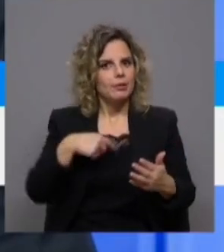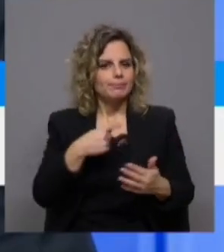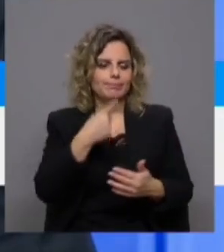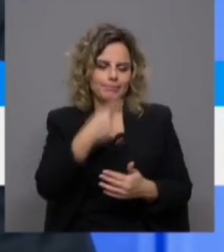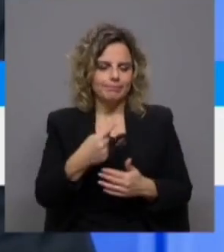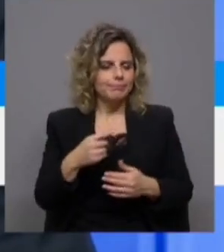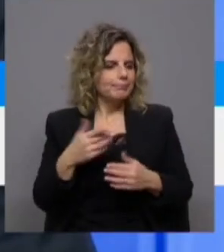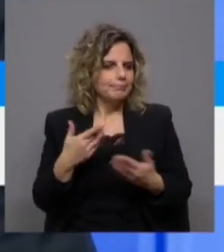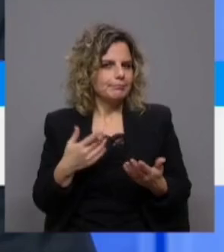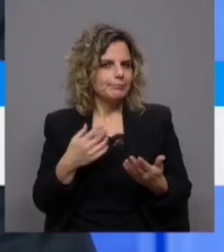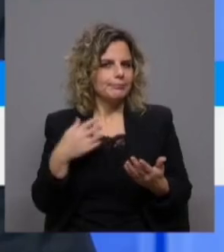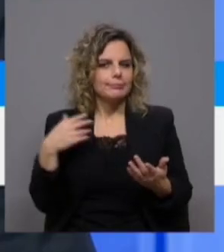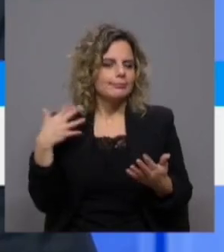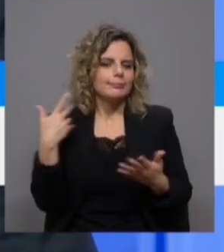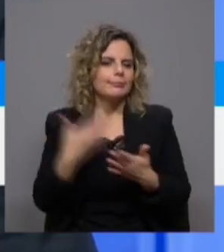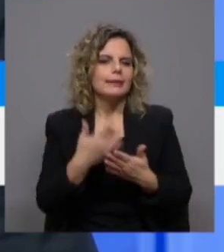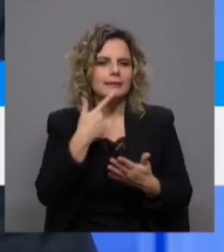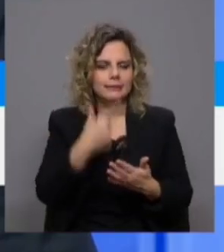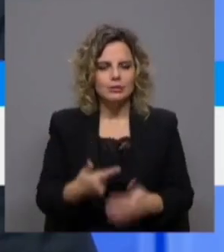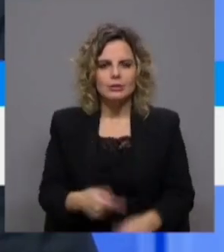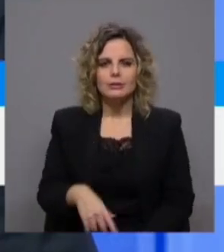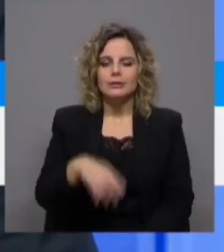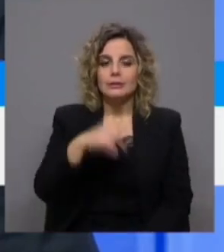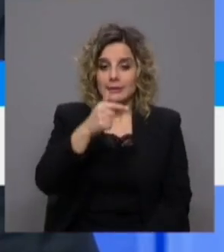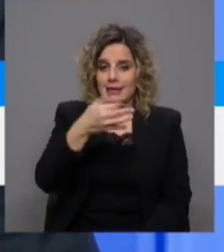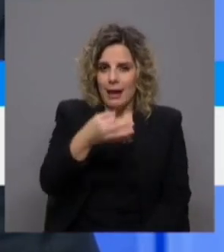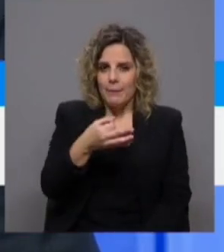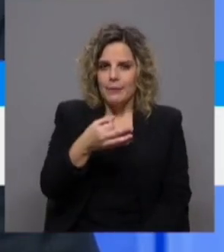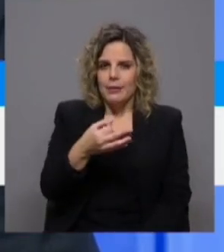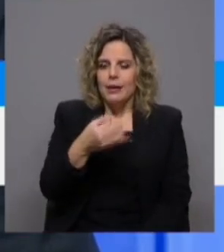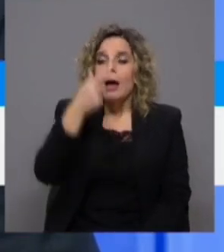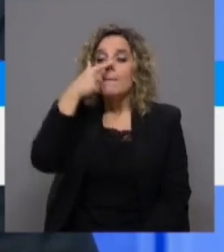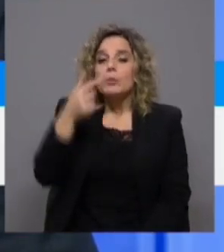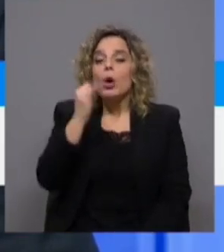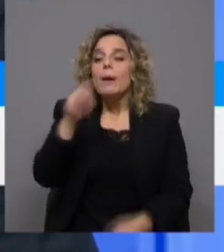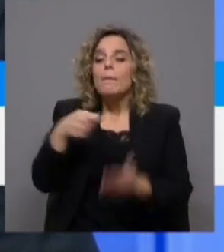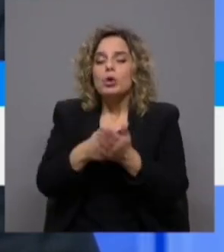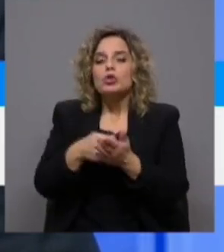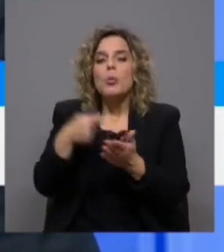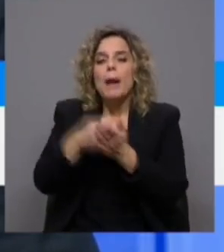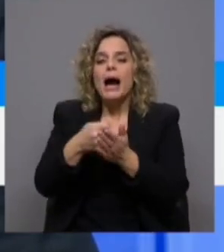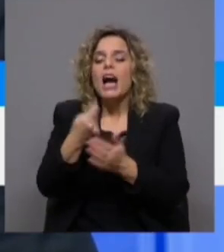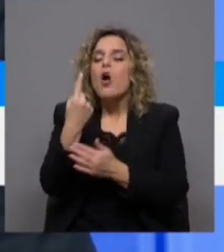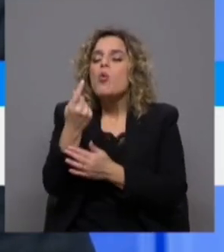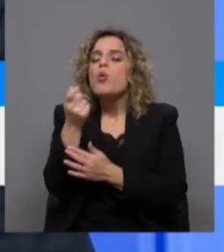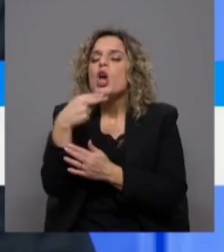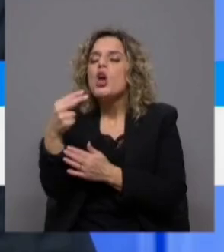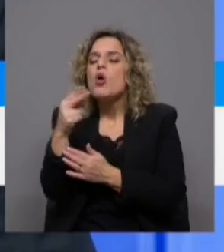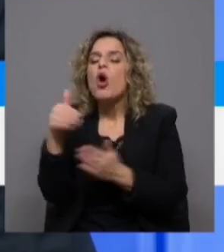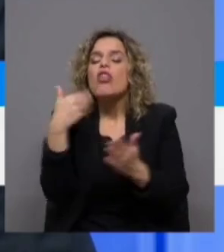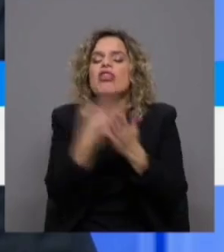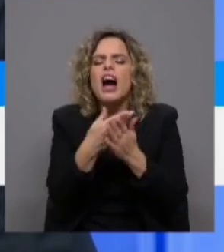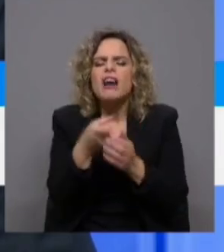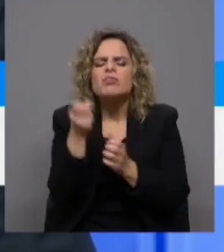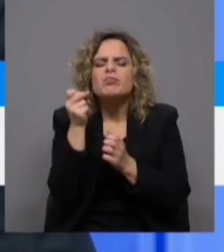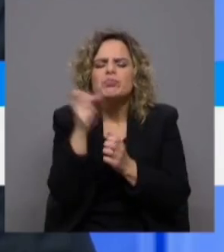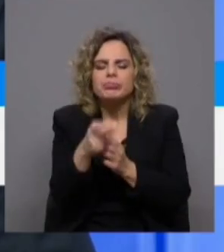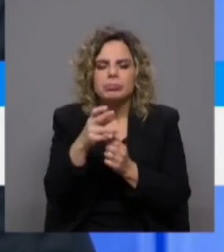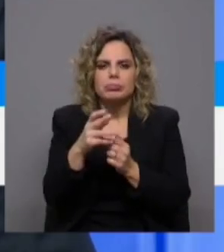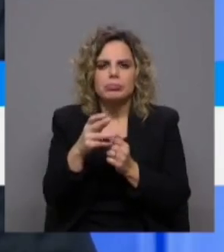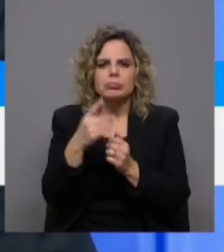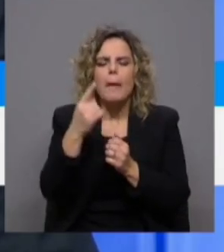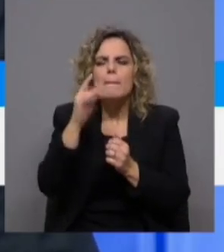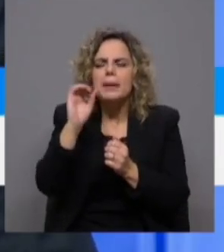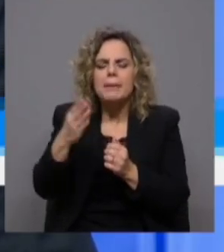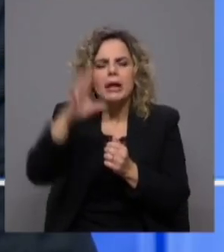princípio que temos que não devia ter entrado único erro do dinheiro dos contribuintes na TAP sem saber exatamente como é que está diria sair dessa posição em que se